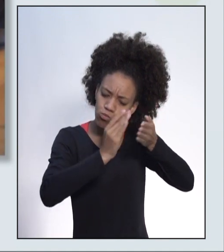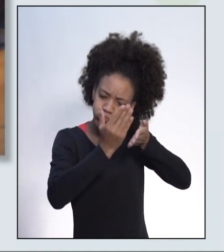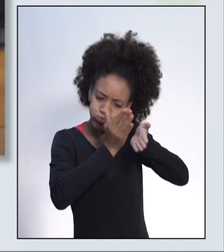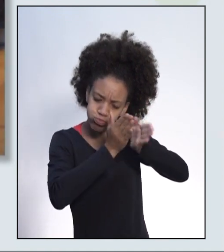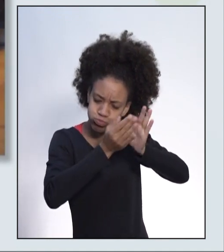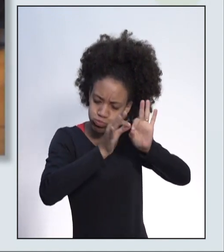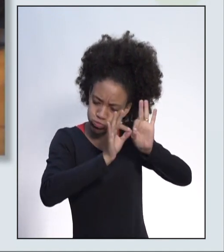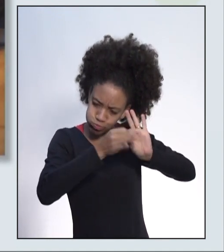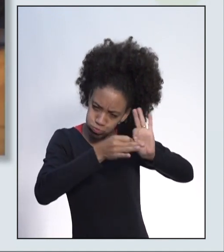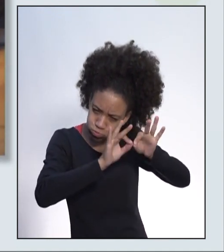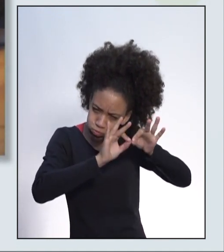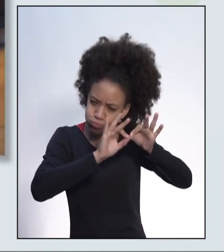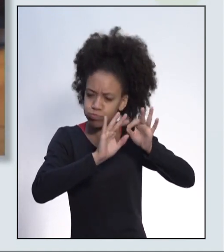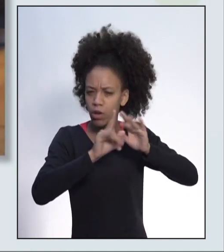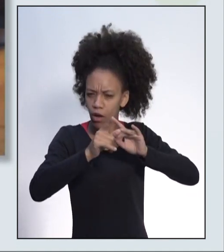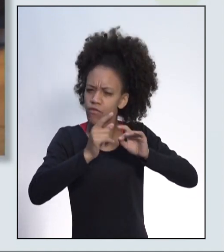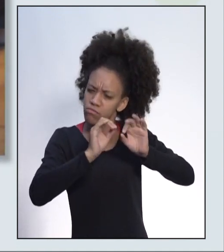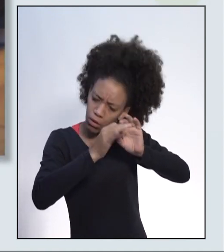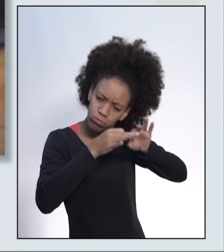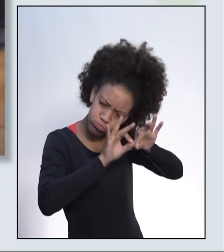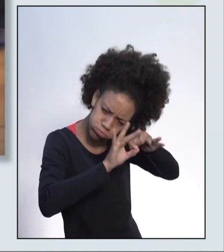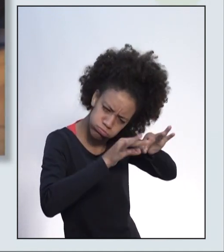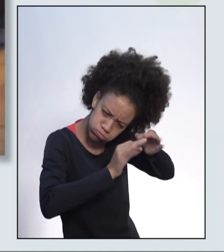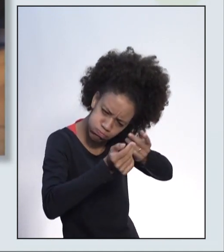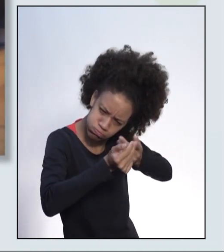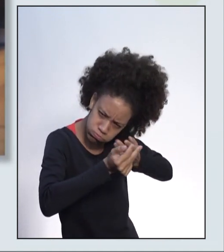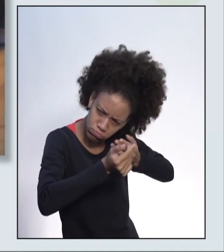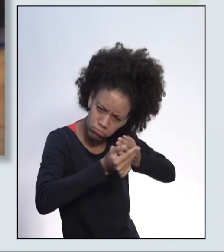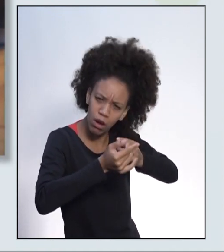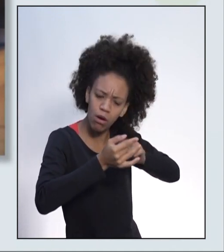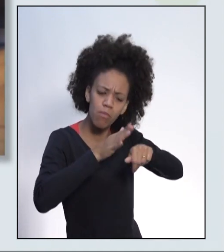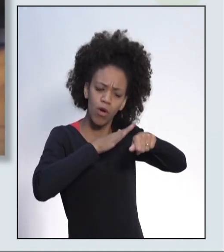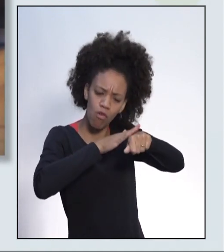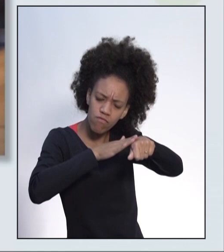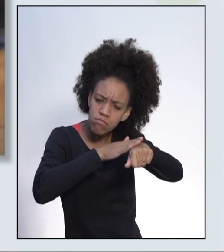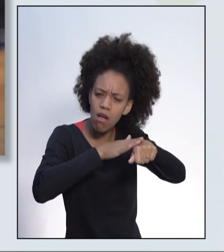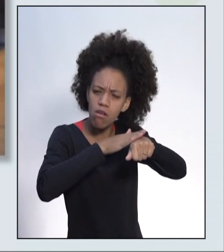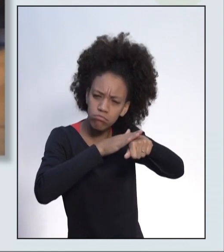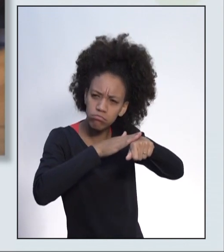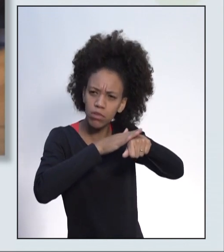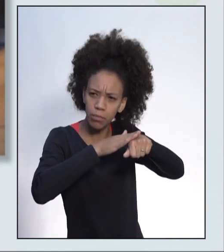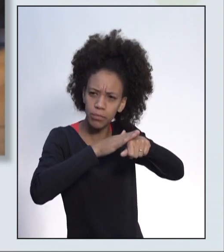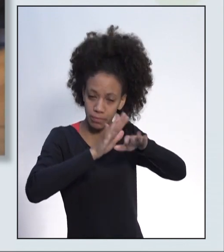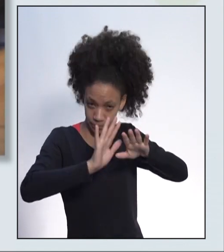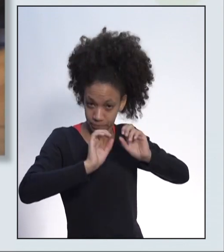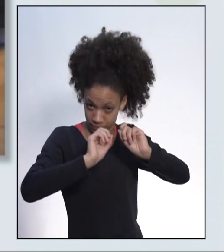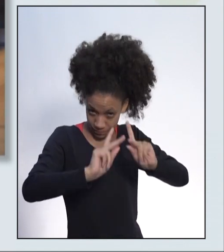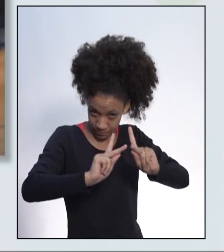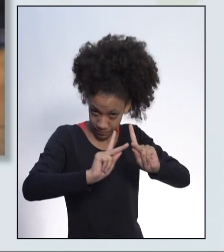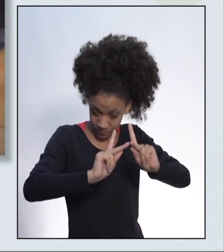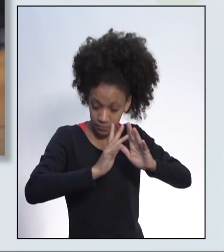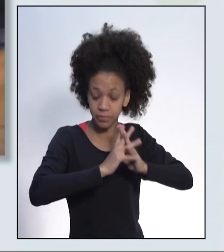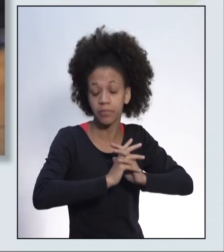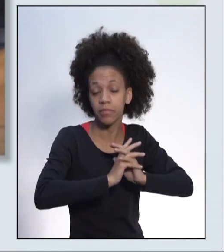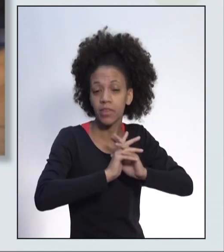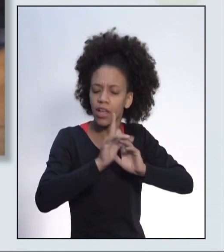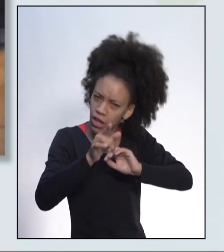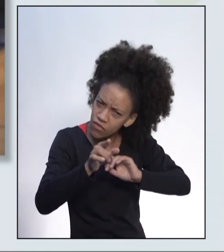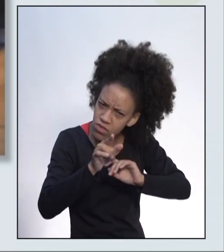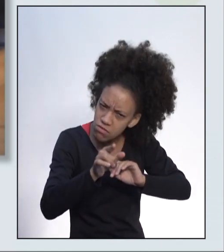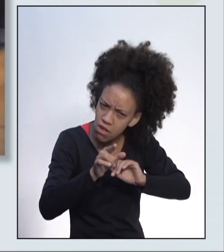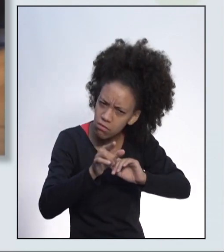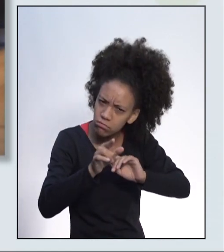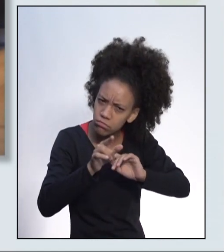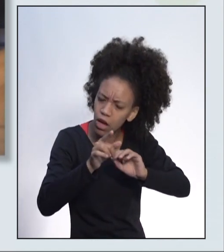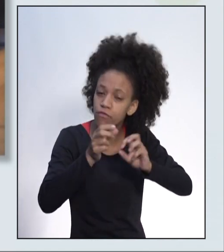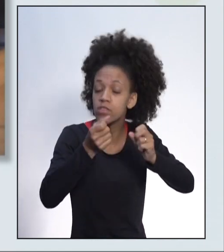estou montando aqui o meu zine e você vai montando o seu aí. E a gente vai conversando enquanto isso. E você,